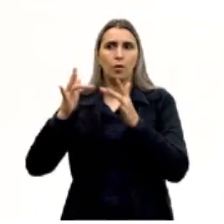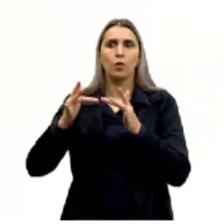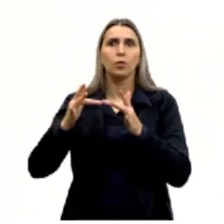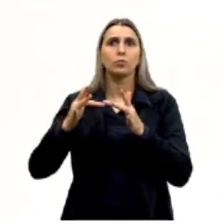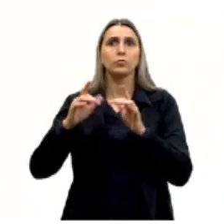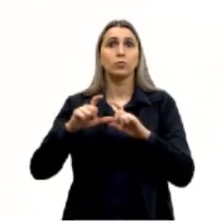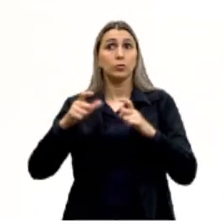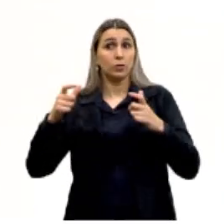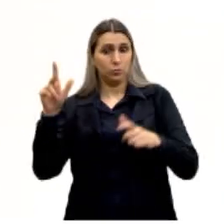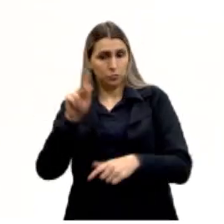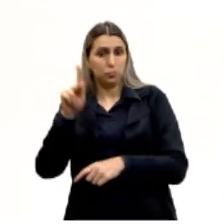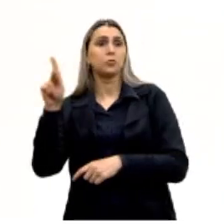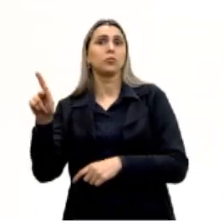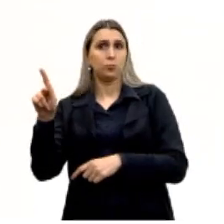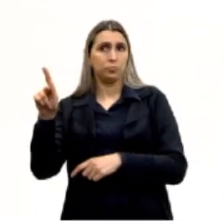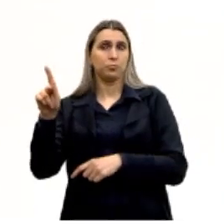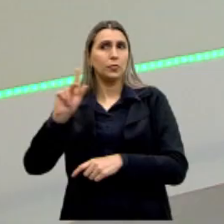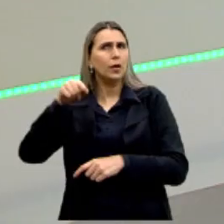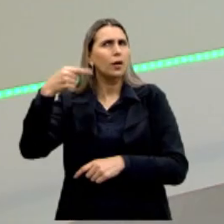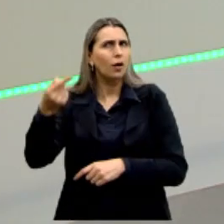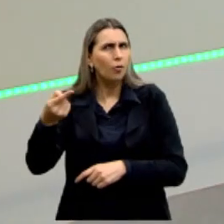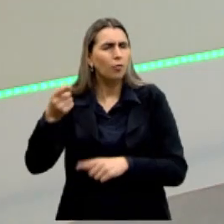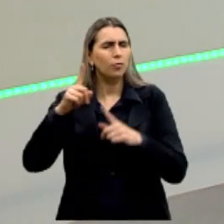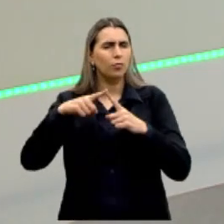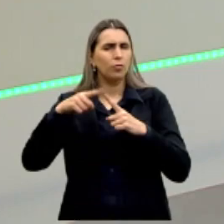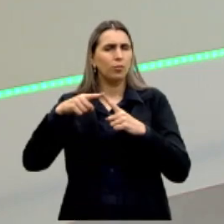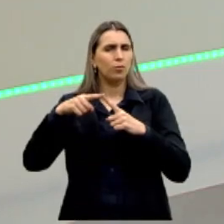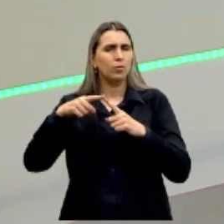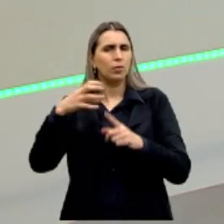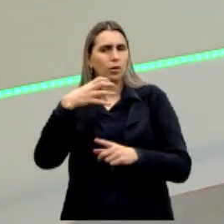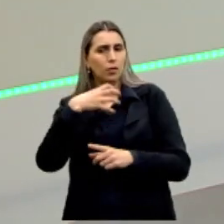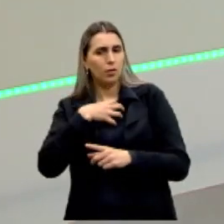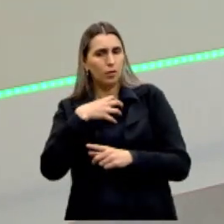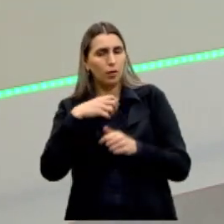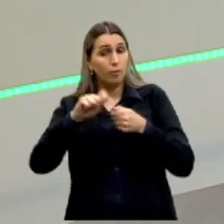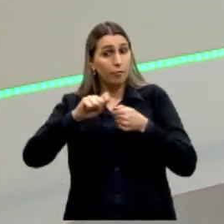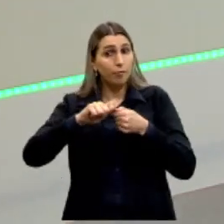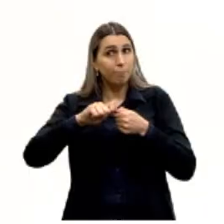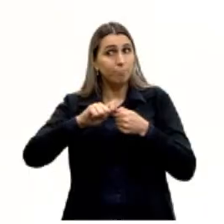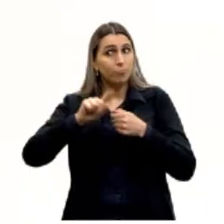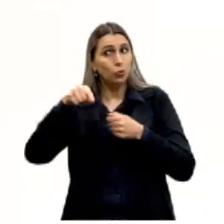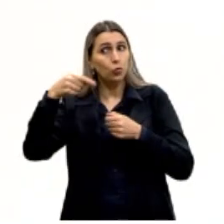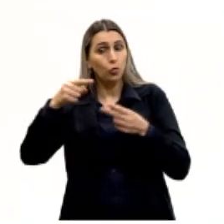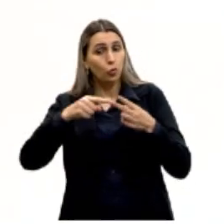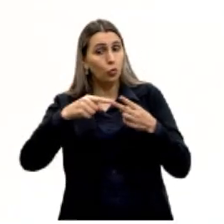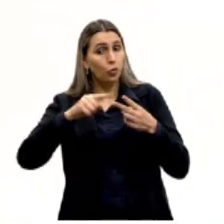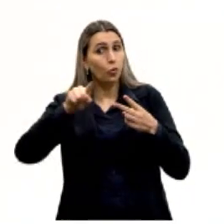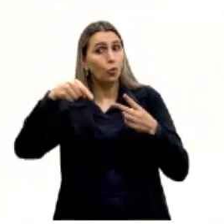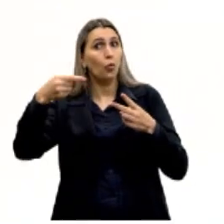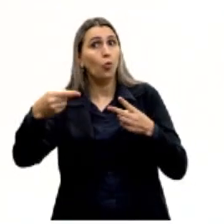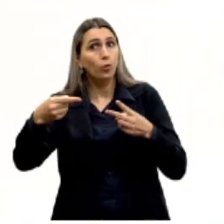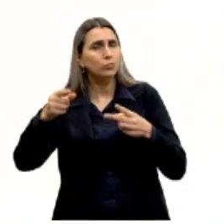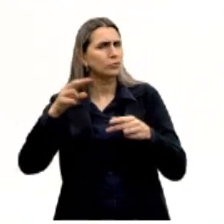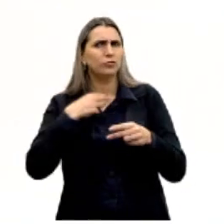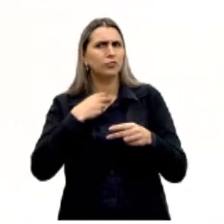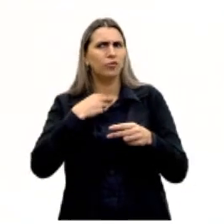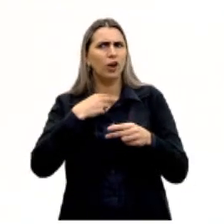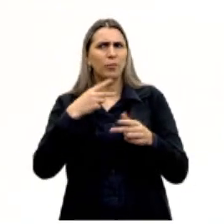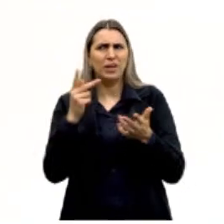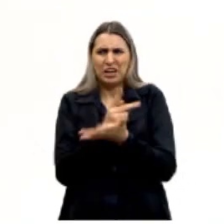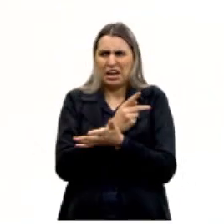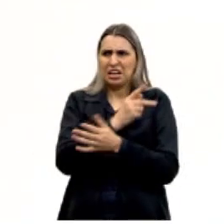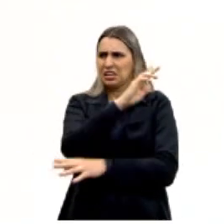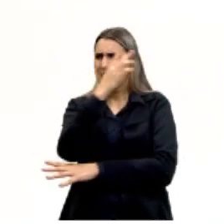Mestres a outra espécie é formada dos que vem anormalmente